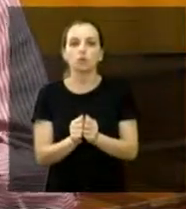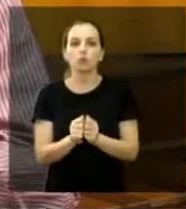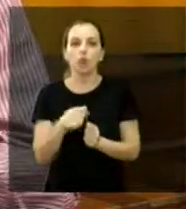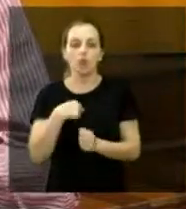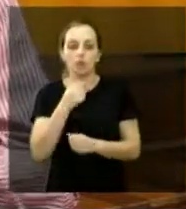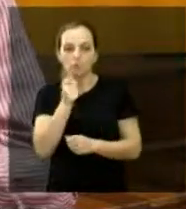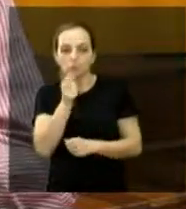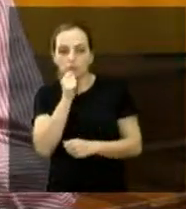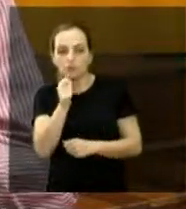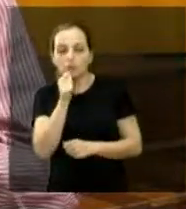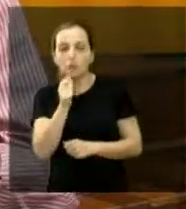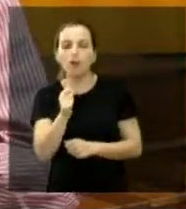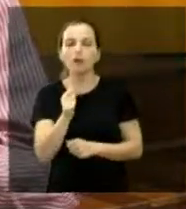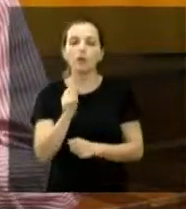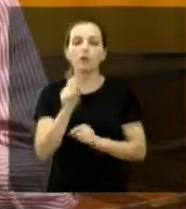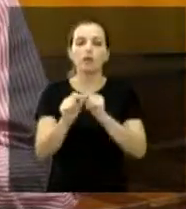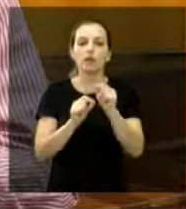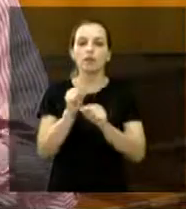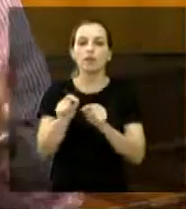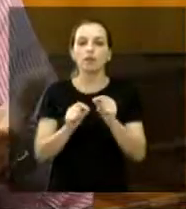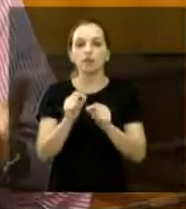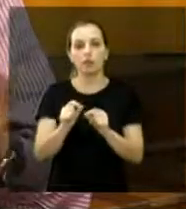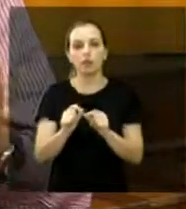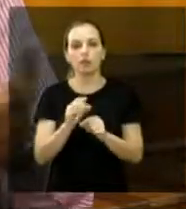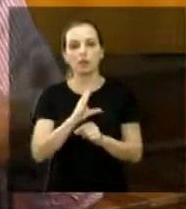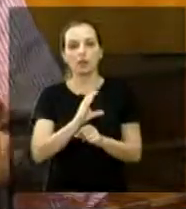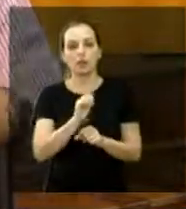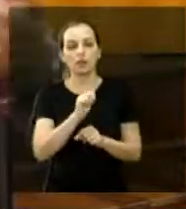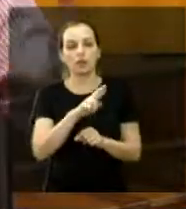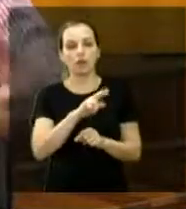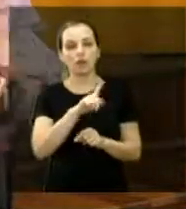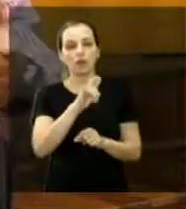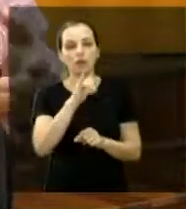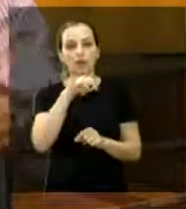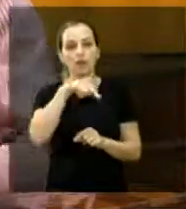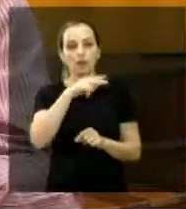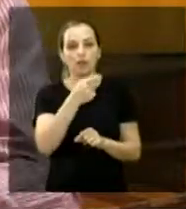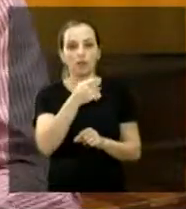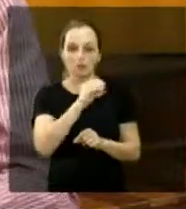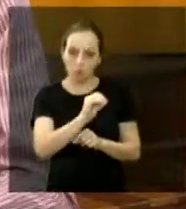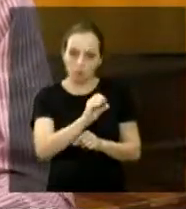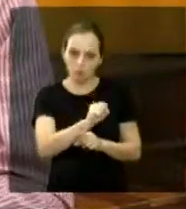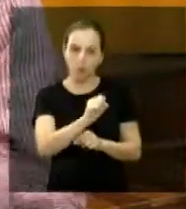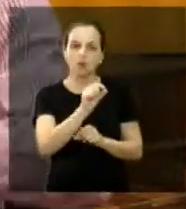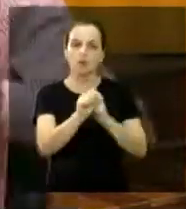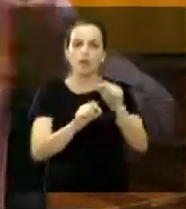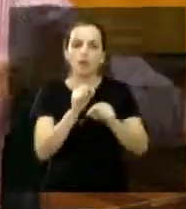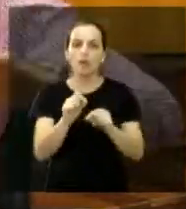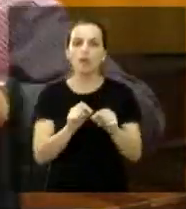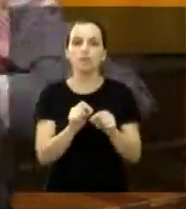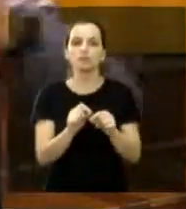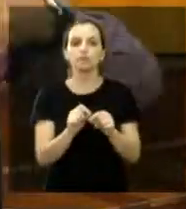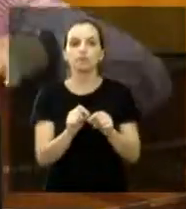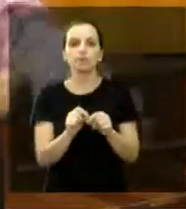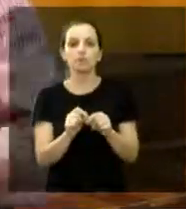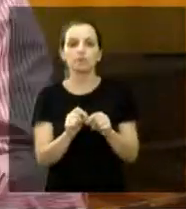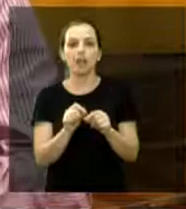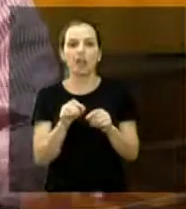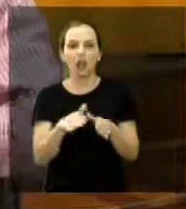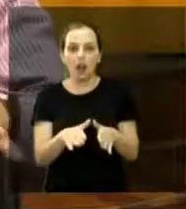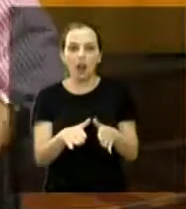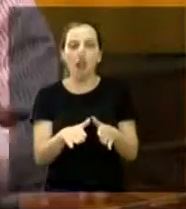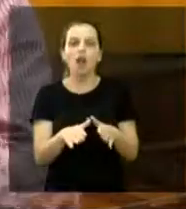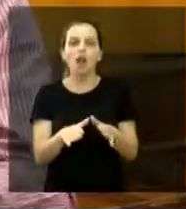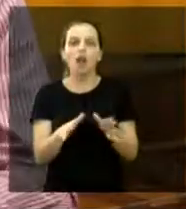e o Domingues Neto era repórter. E o Carlinhos, que era o cara da rádio que manipulava a parte técnica da gravadora, chegamos lá, fechamos a